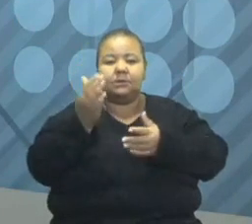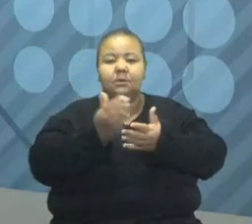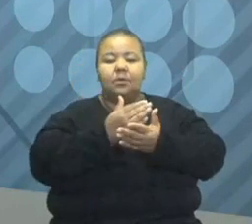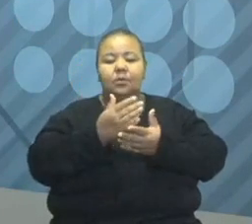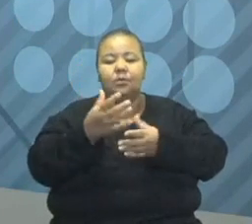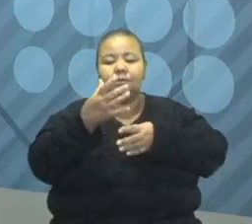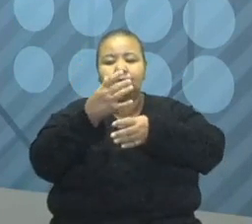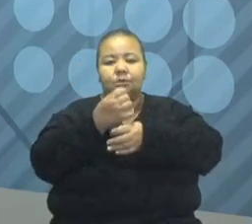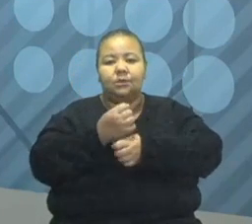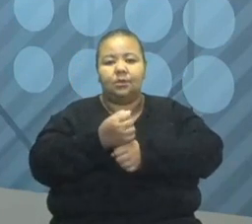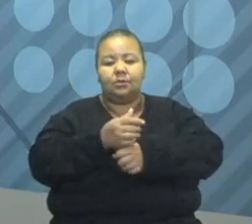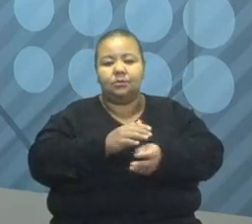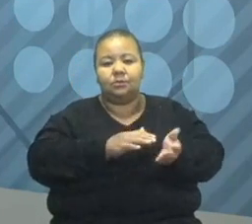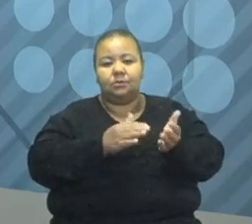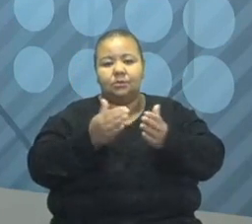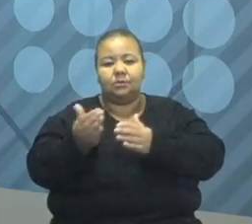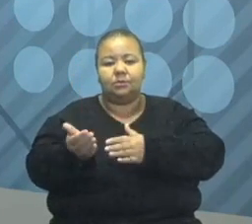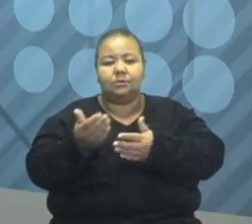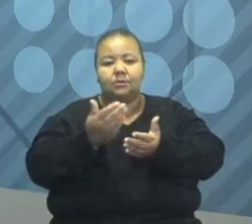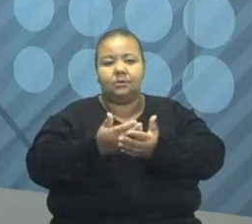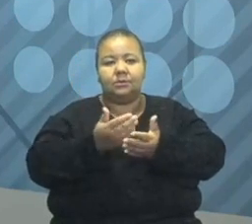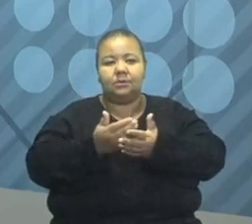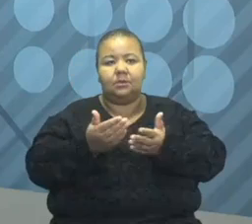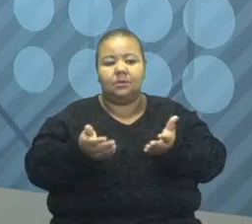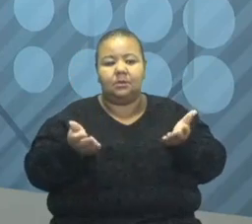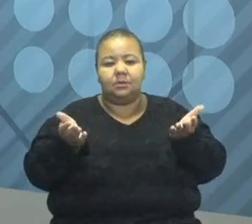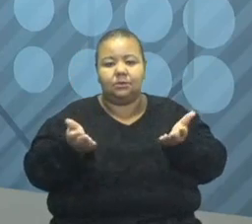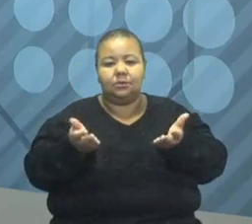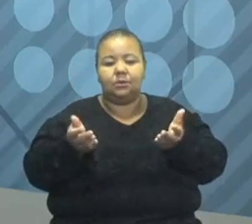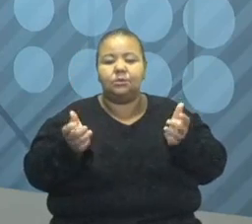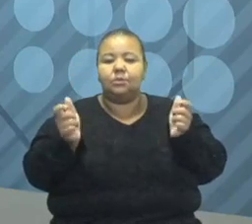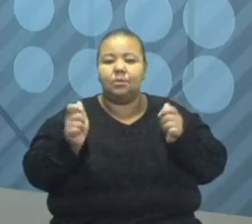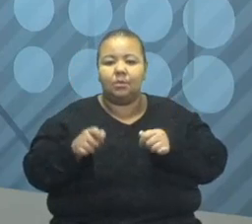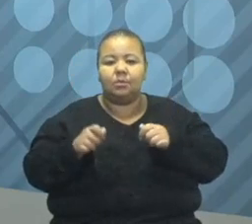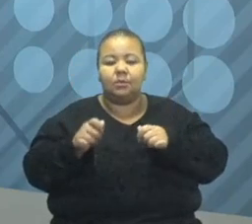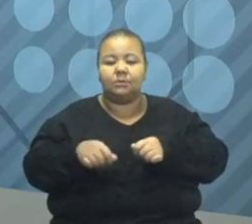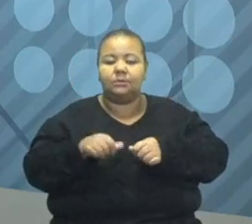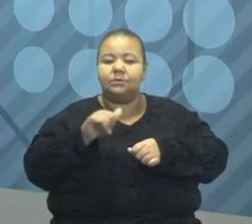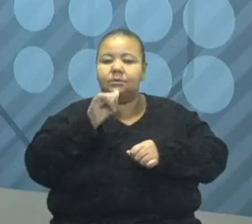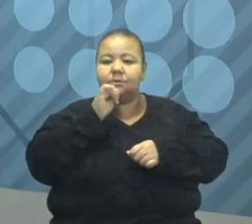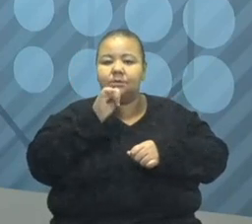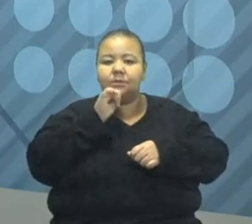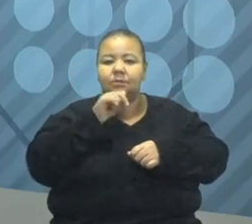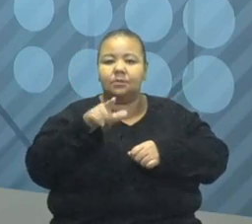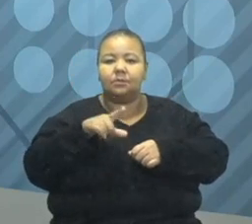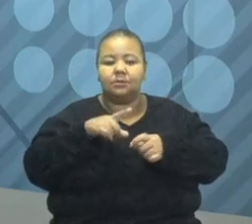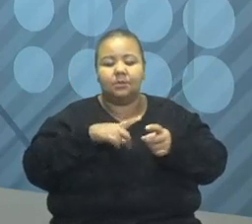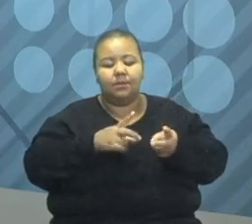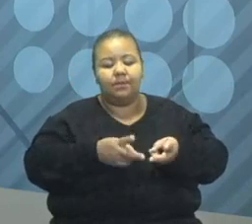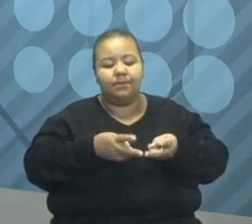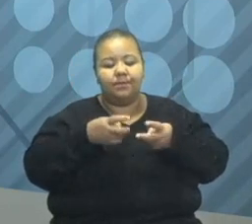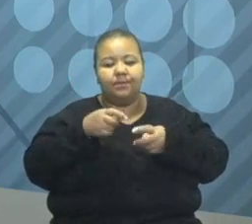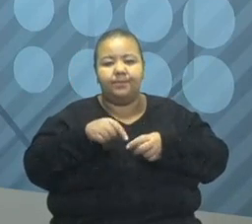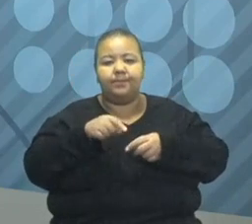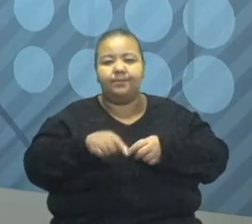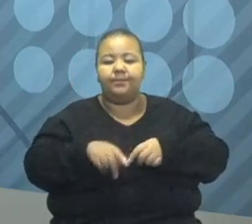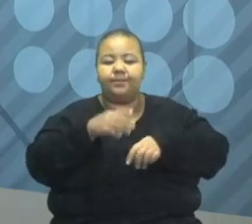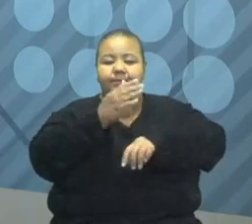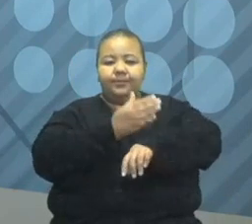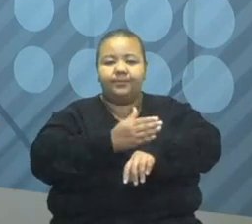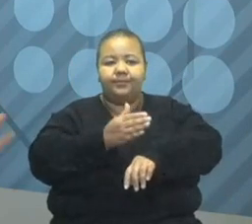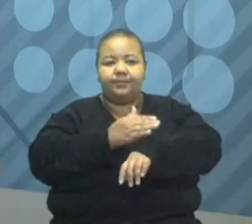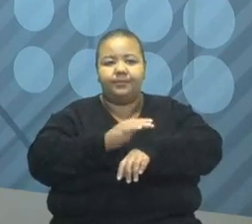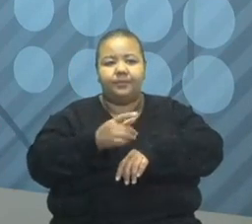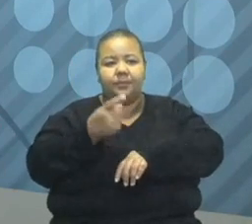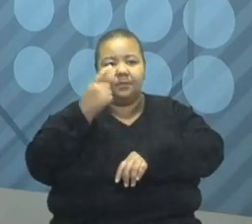cálculos ao longo da nossa aula de hoje. Isso será possível exemplificar e você perceber essa praticidade quando nós